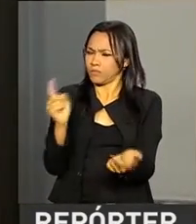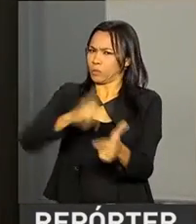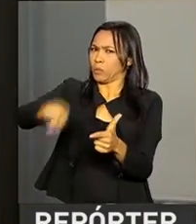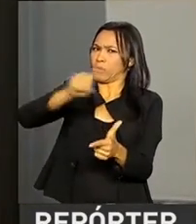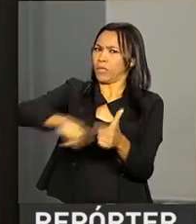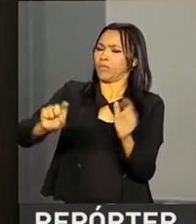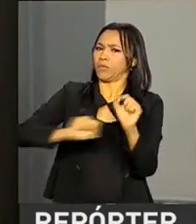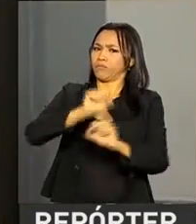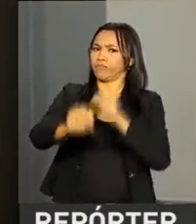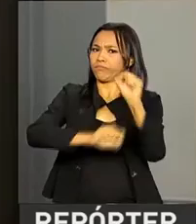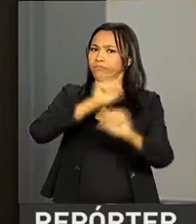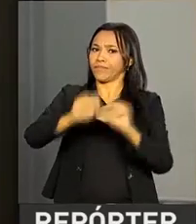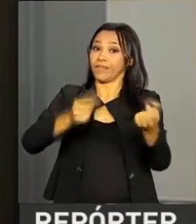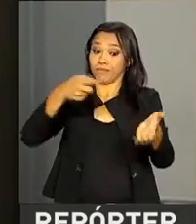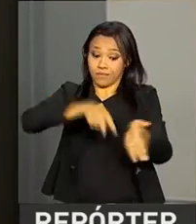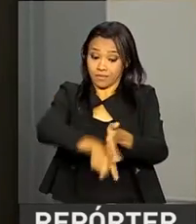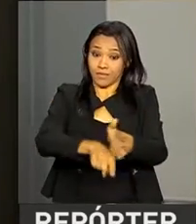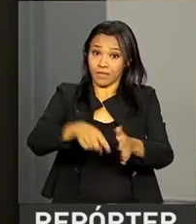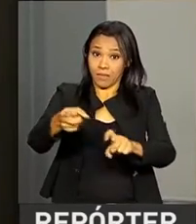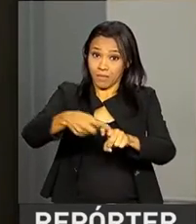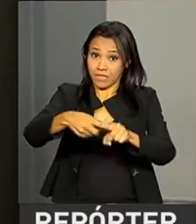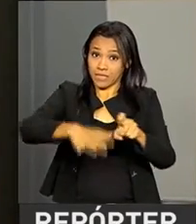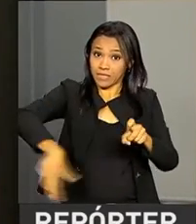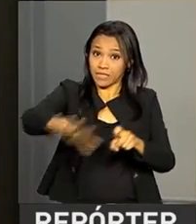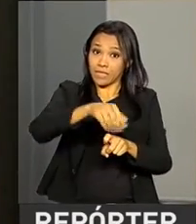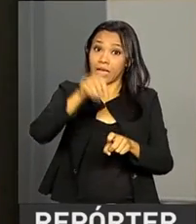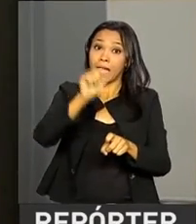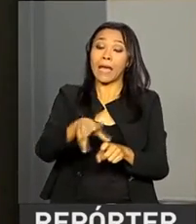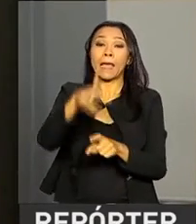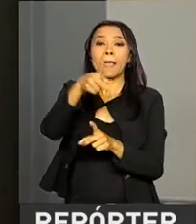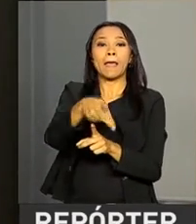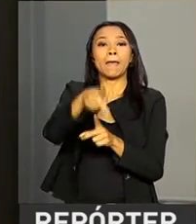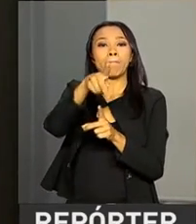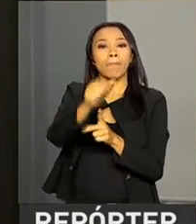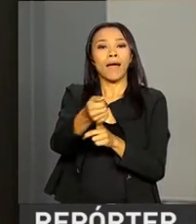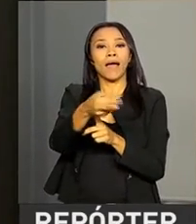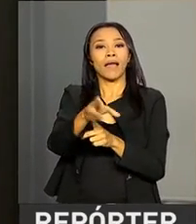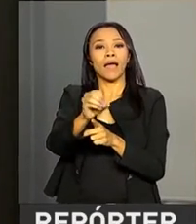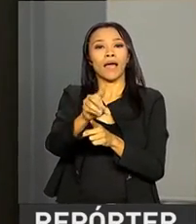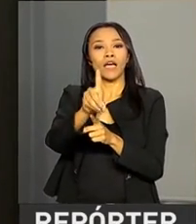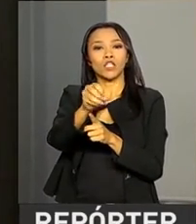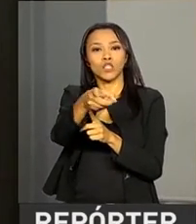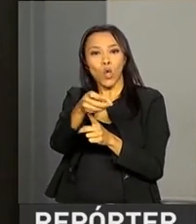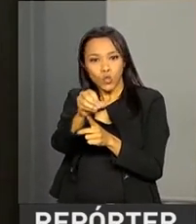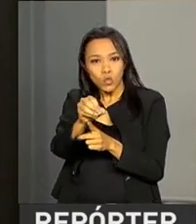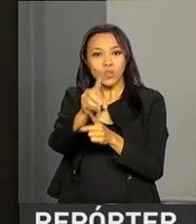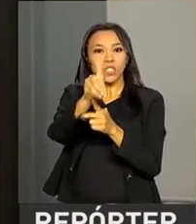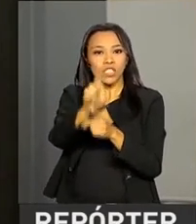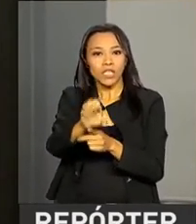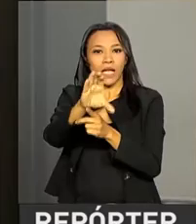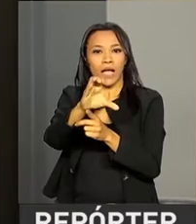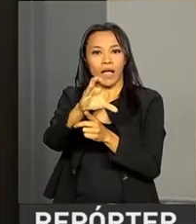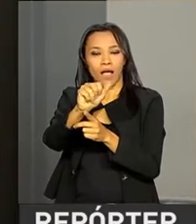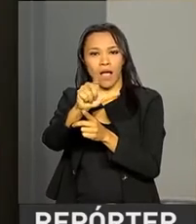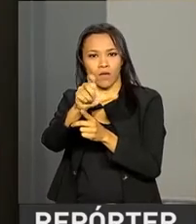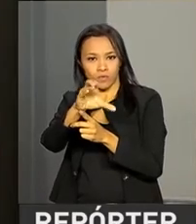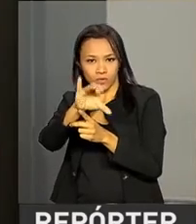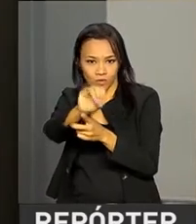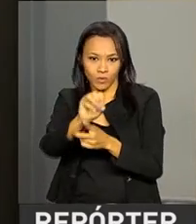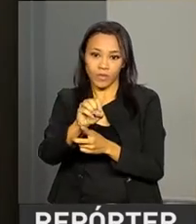nessa história né na medicina o nome disso é paradoxo de cálcio e graças a essa dupla de pesquisadores brasileiros